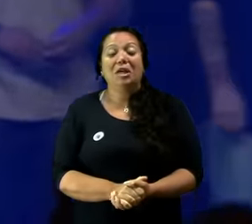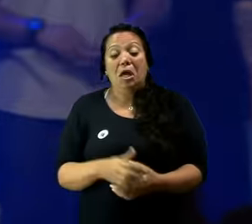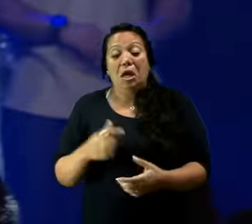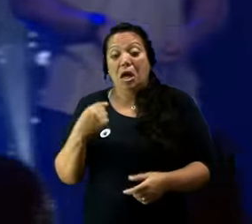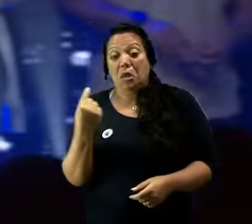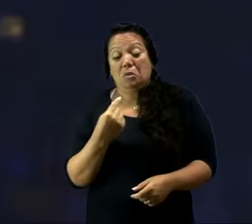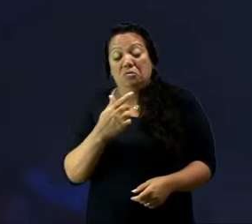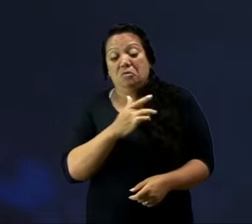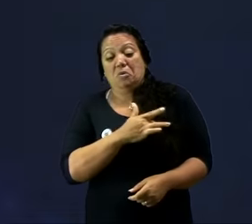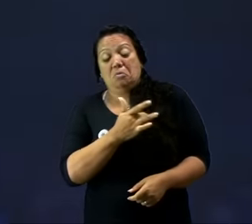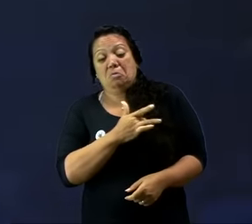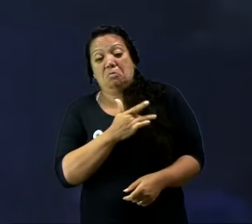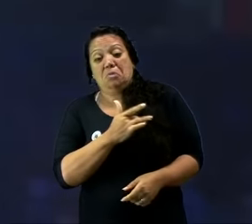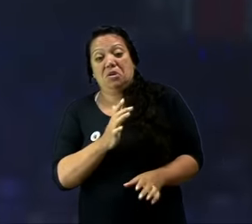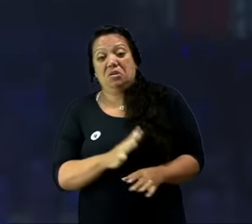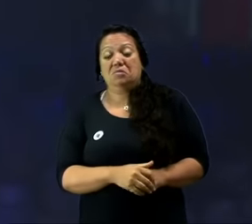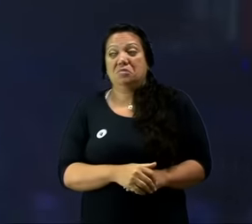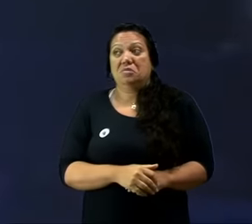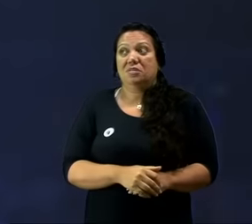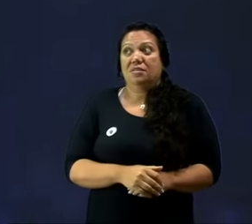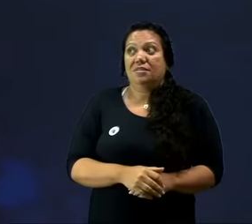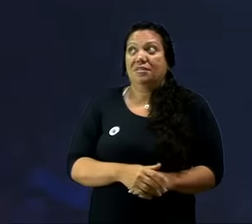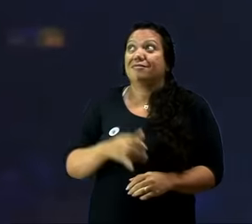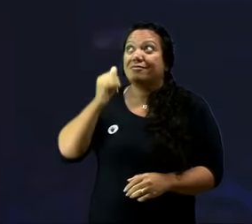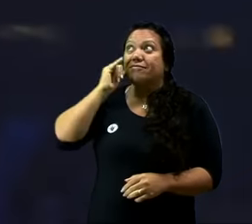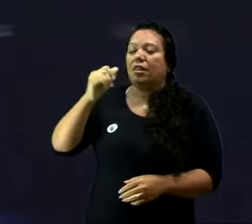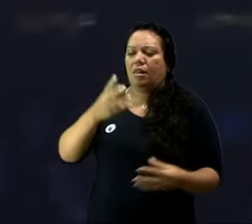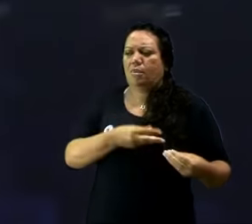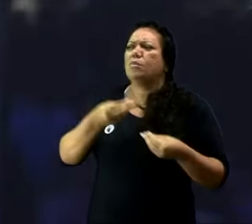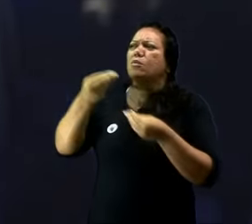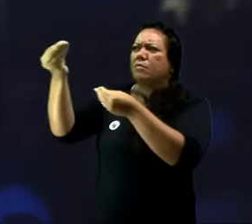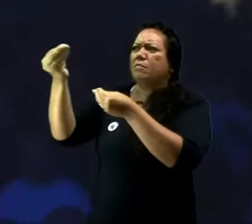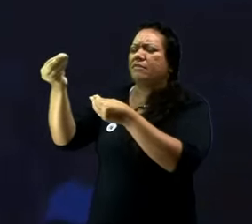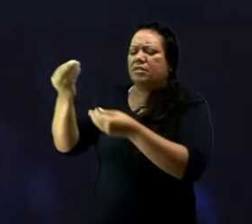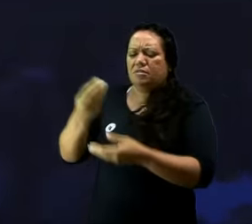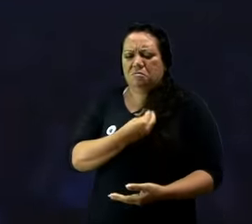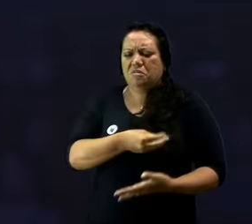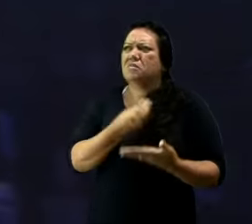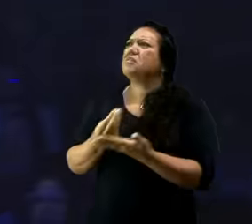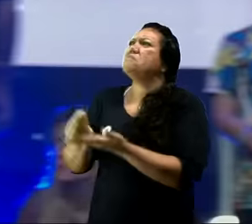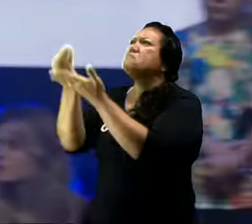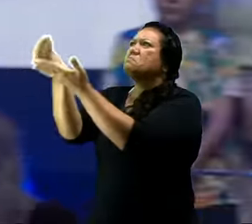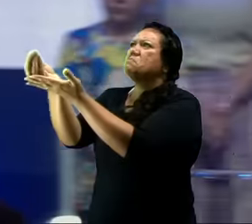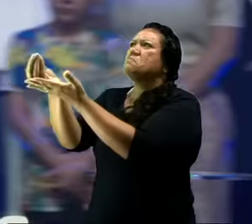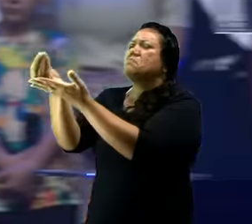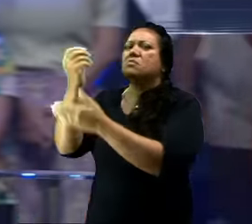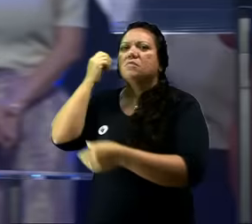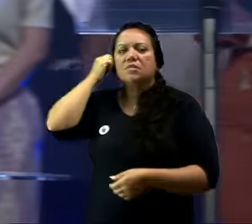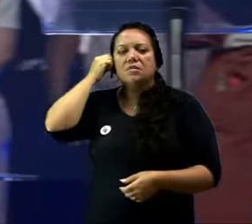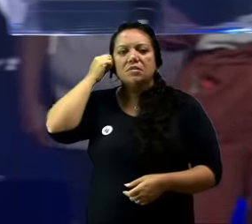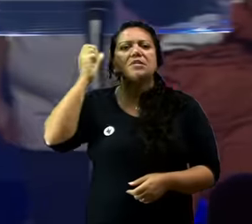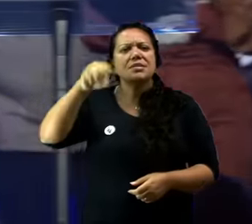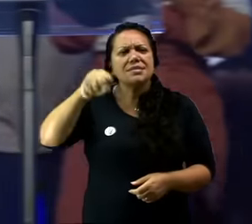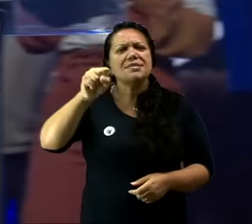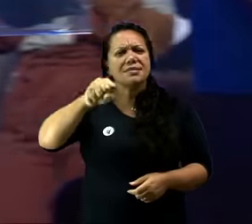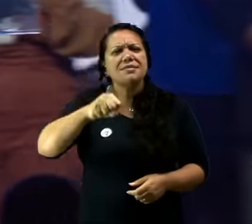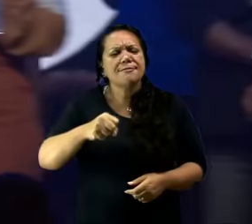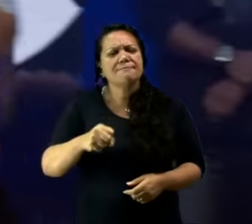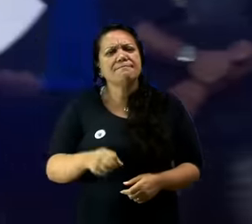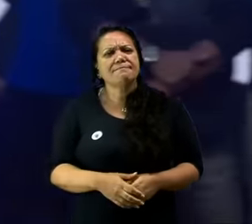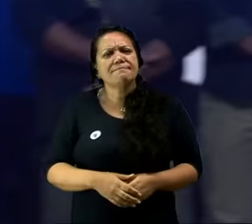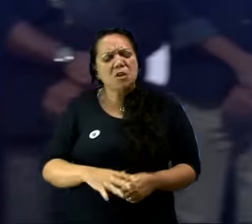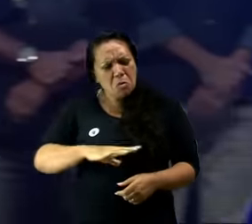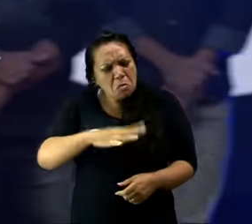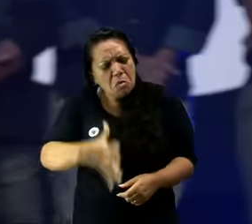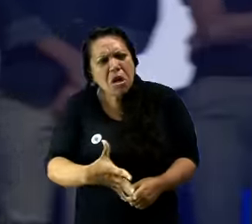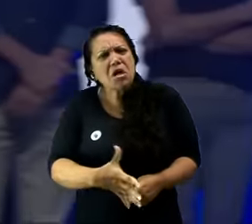arrumar. Toma minha vida, faz o que o Senhor quiser. Não, pastor, vou fazer isso não. É para fazer sim. Essa